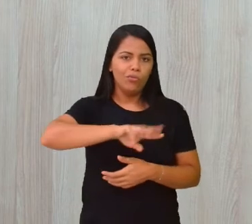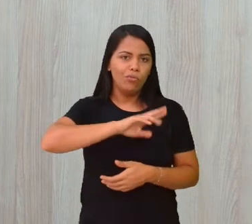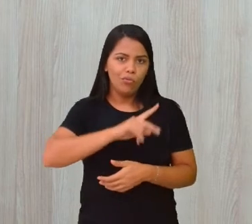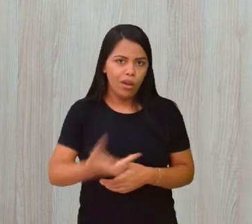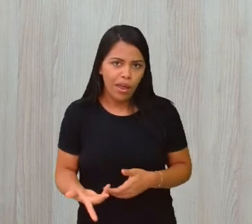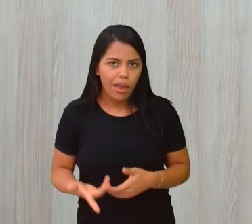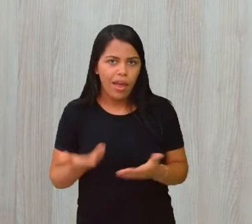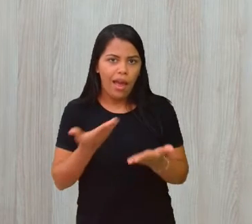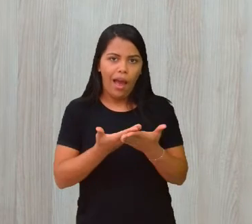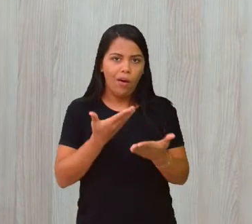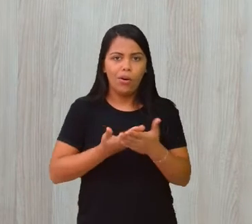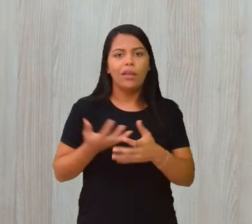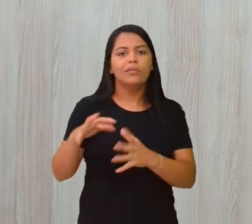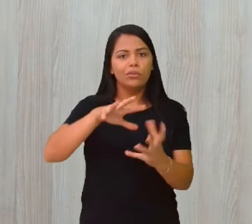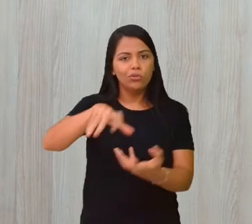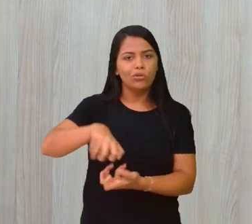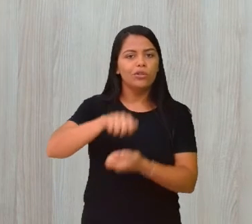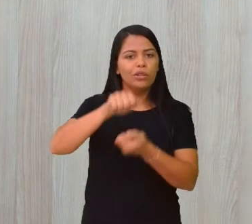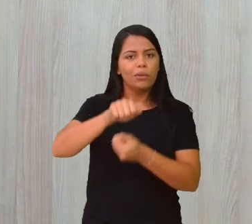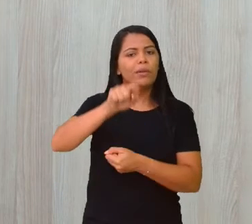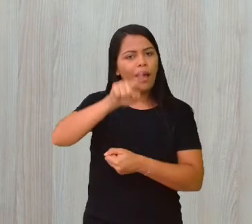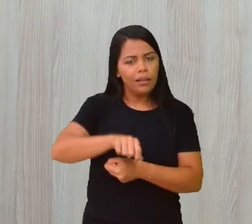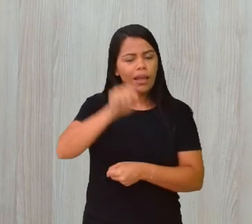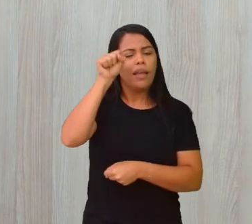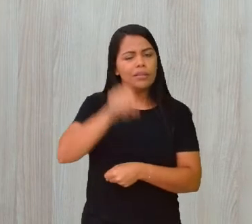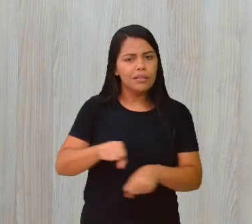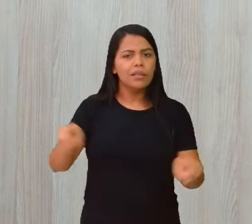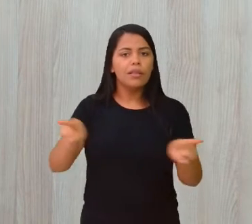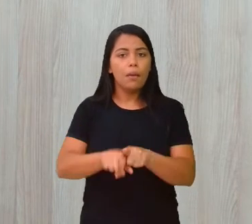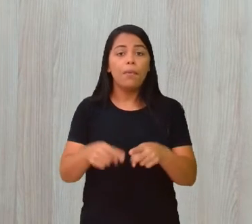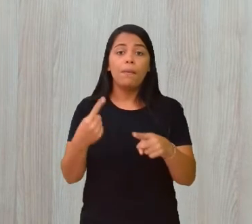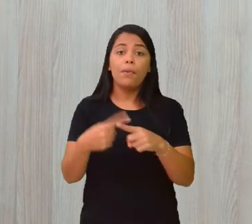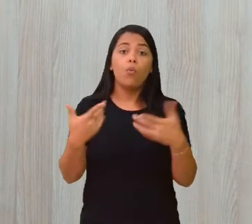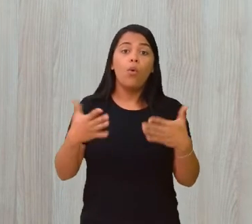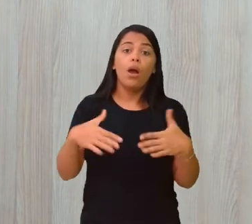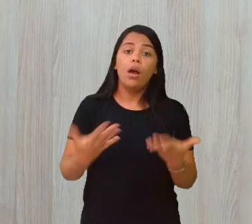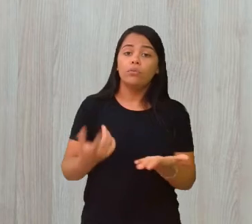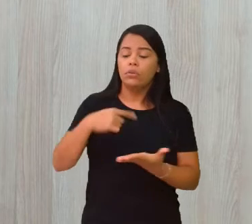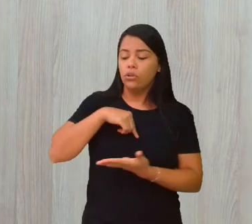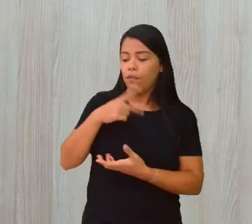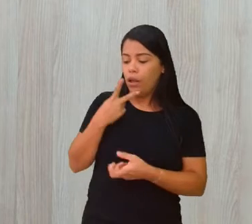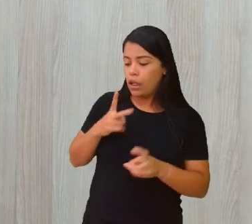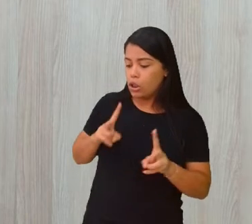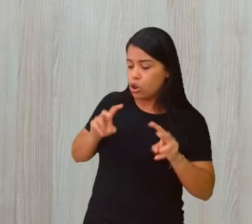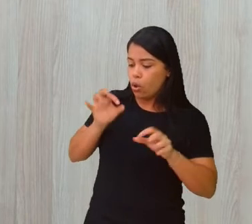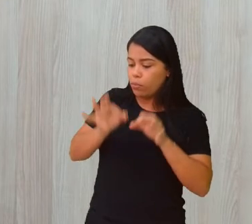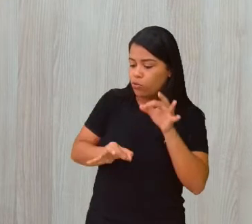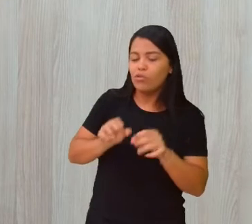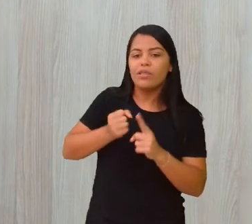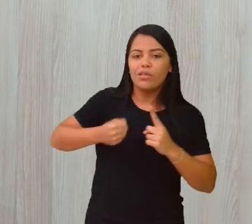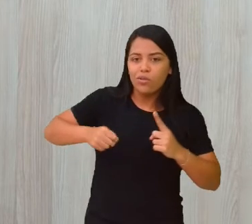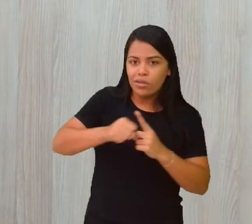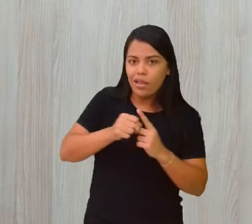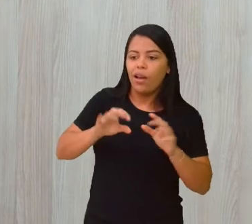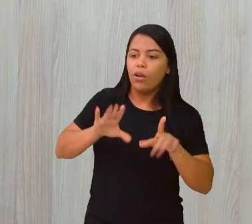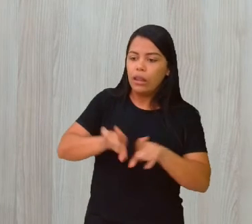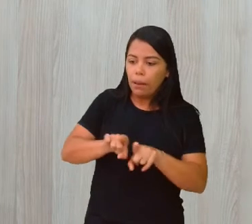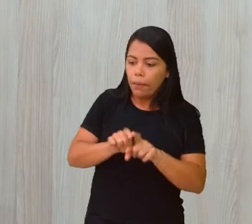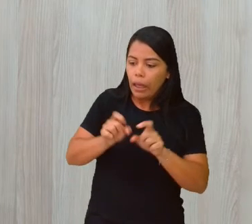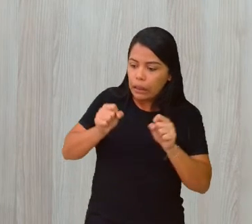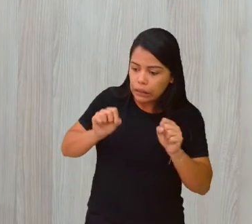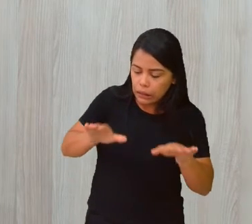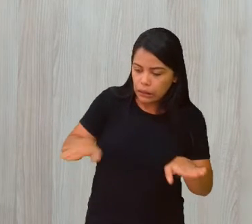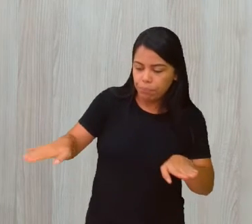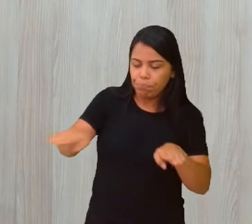trabalhando a sustentabilidade. A gente está sim, porque quando a gente está falando de igualdade, de justiça Exatamente. social, a gente está